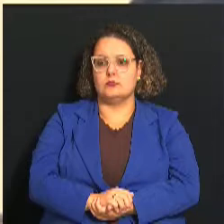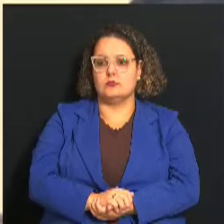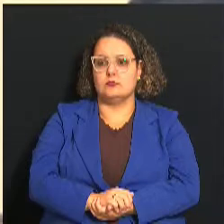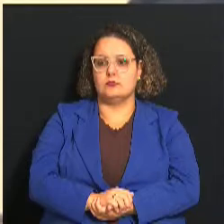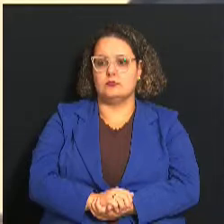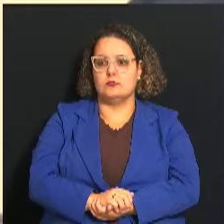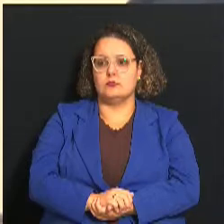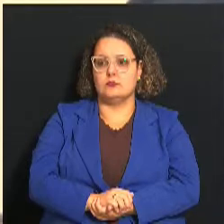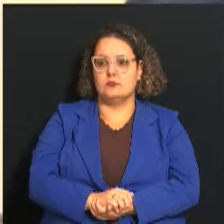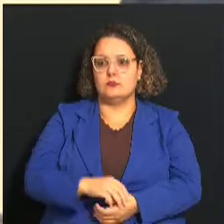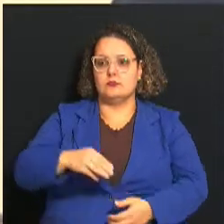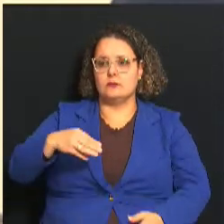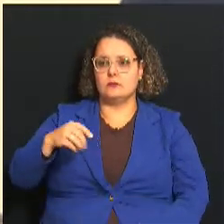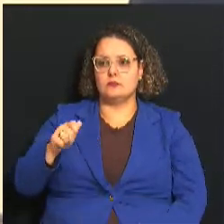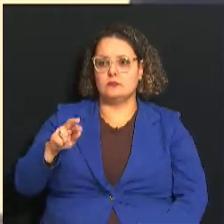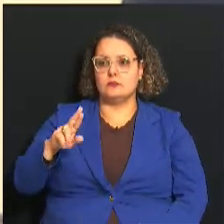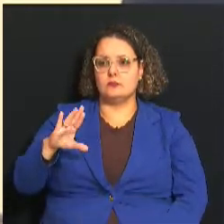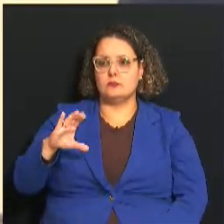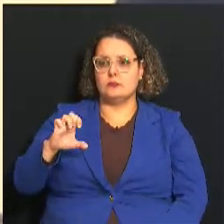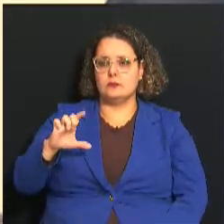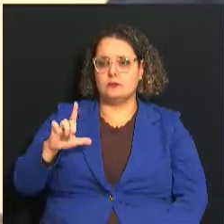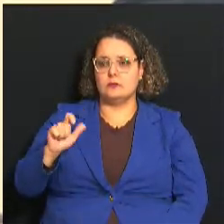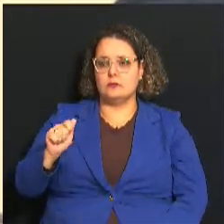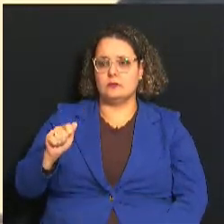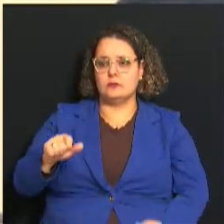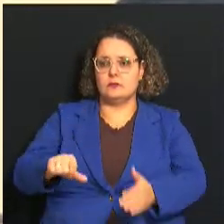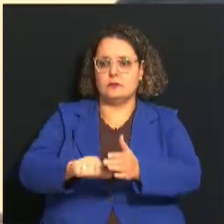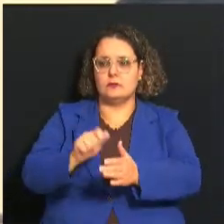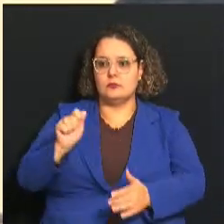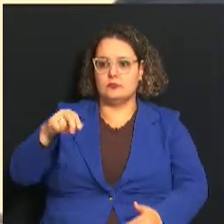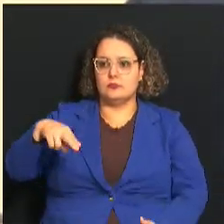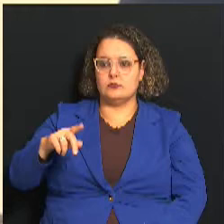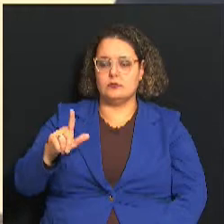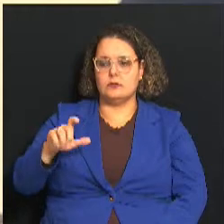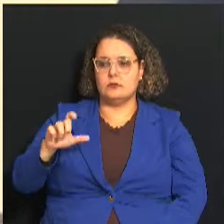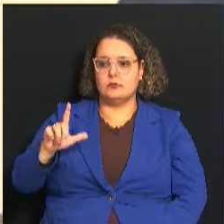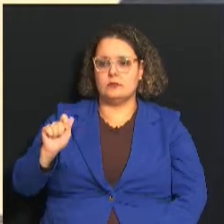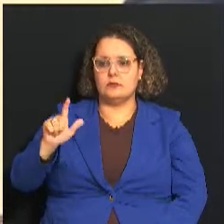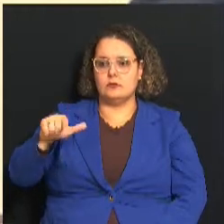A Marcela também, na sequência. Primeiro Ângela, depois Marcela.